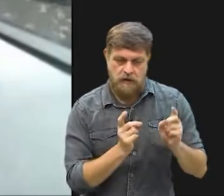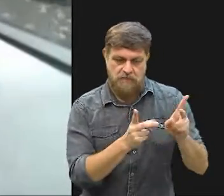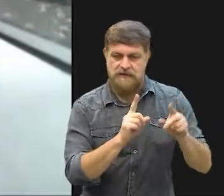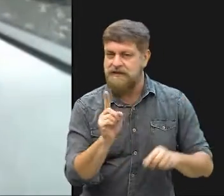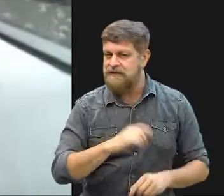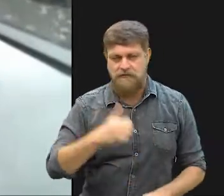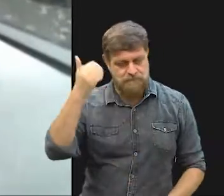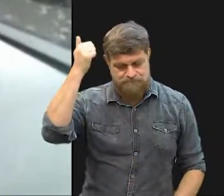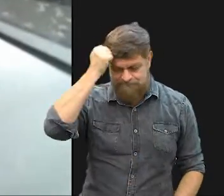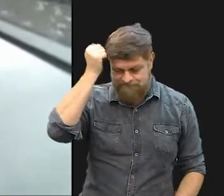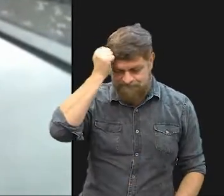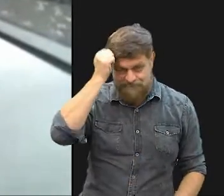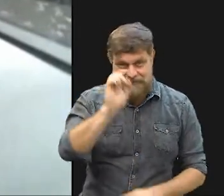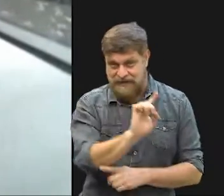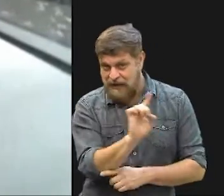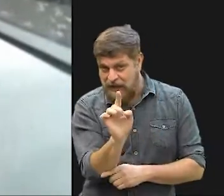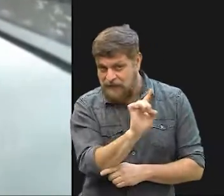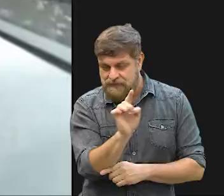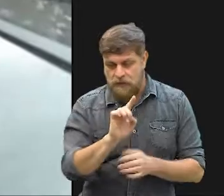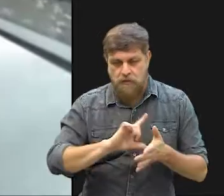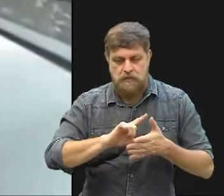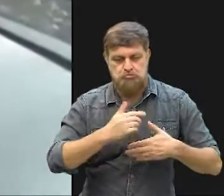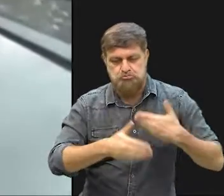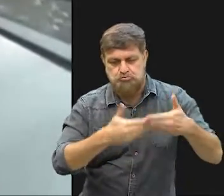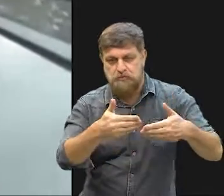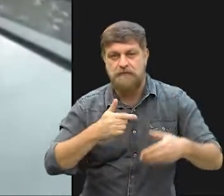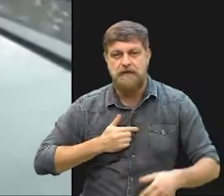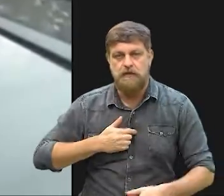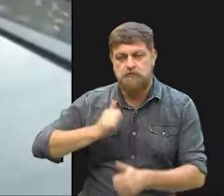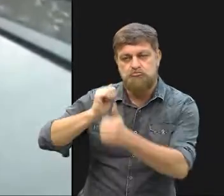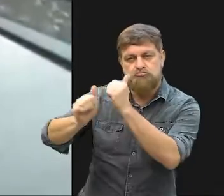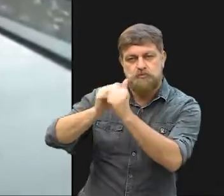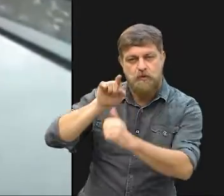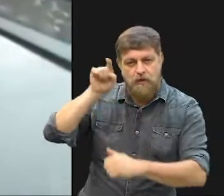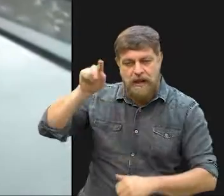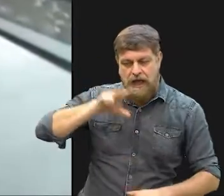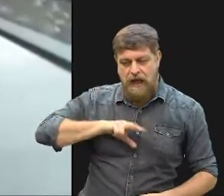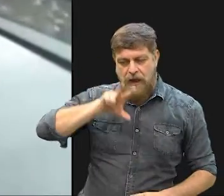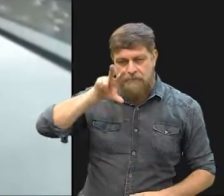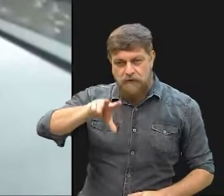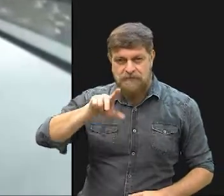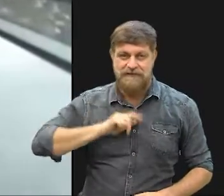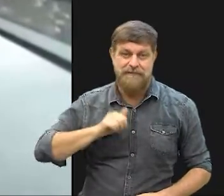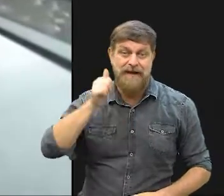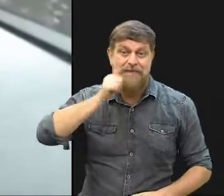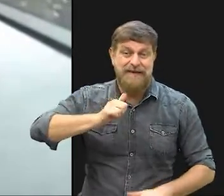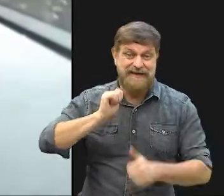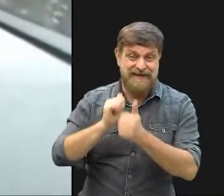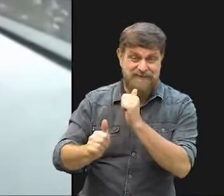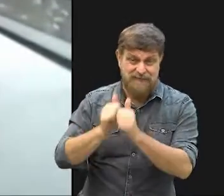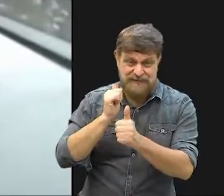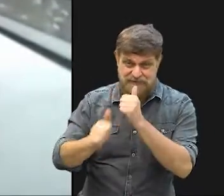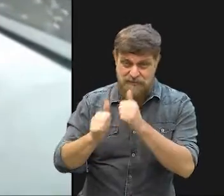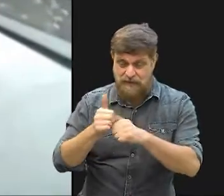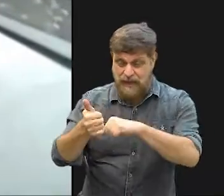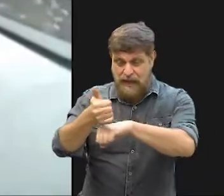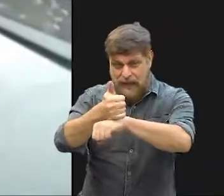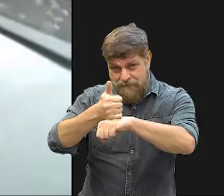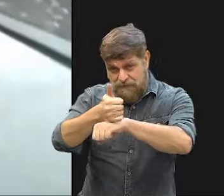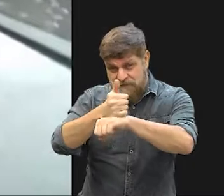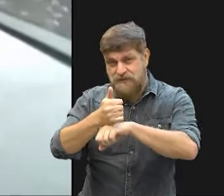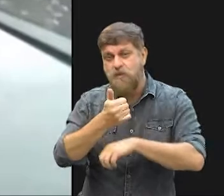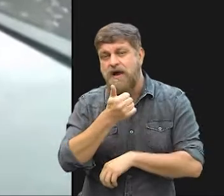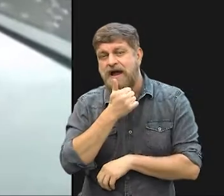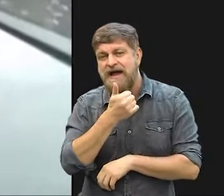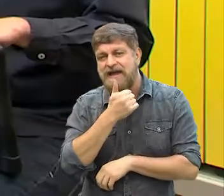me arrependo. Nossa. E de lá depois acabei jogando, mas como eu falei, né, futebol feminino é profissional,